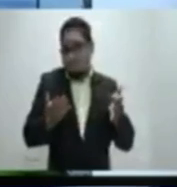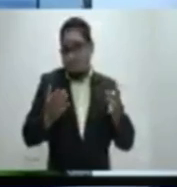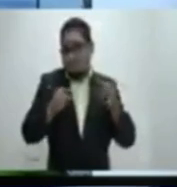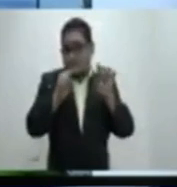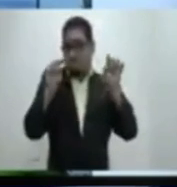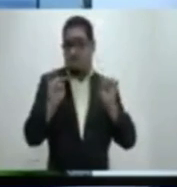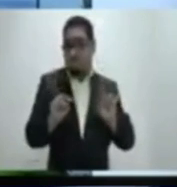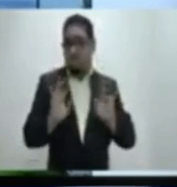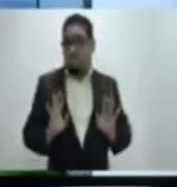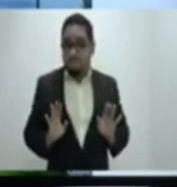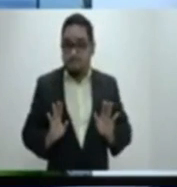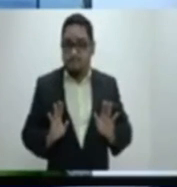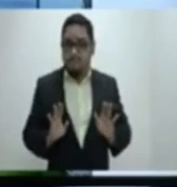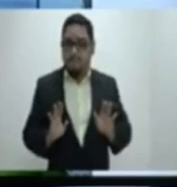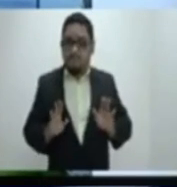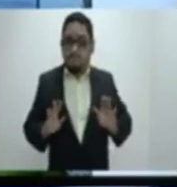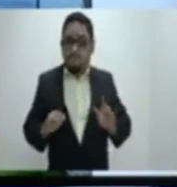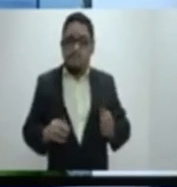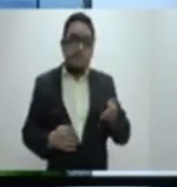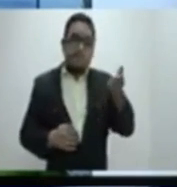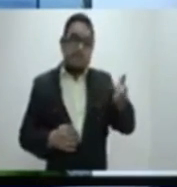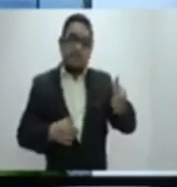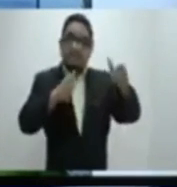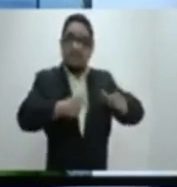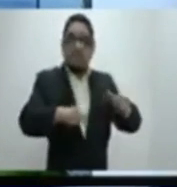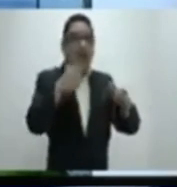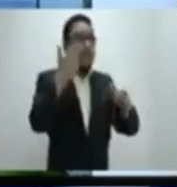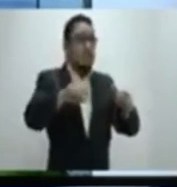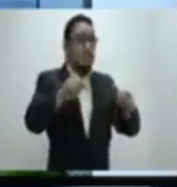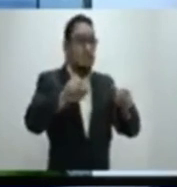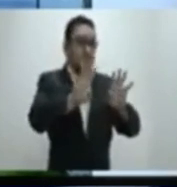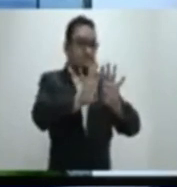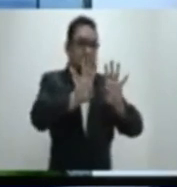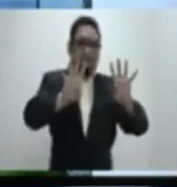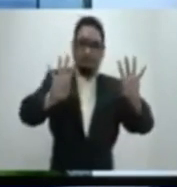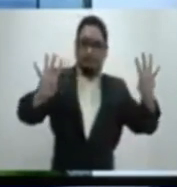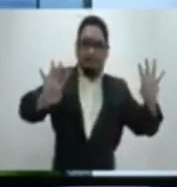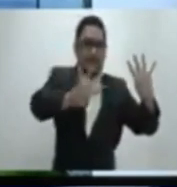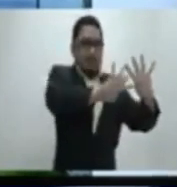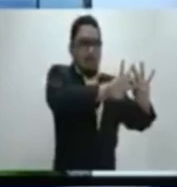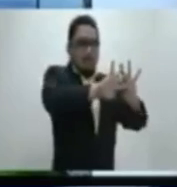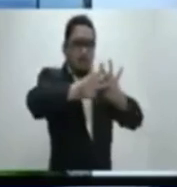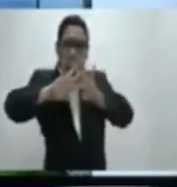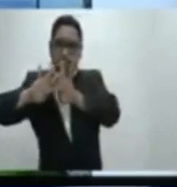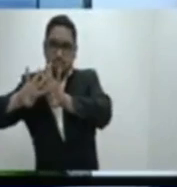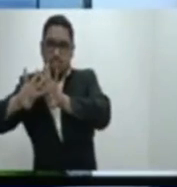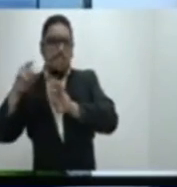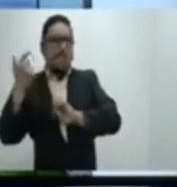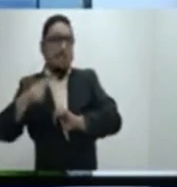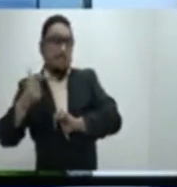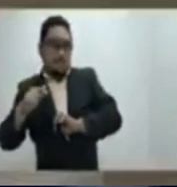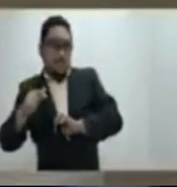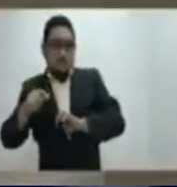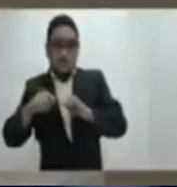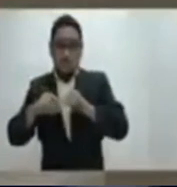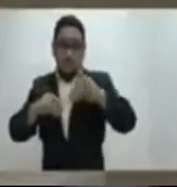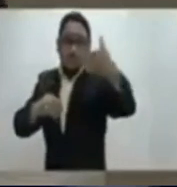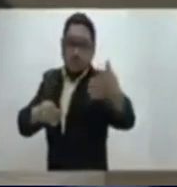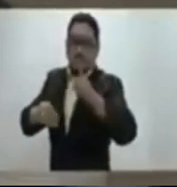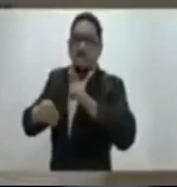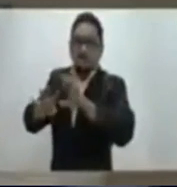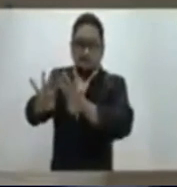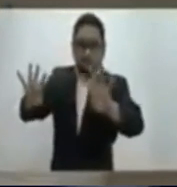local não tem nenhum tipo de estrutura de proteção, assim como tem na Avenida Brasil, mais à frente.